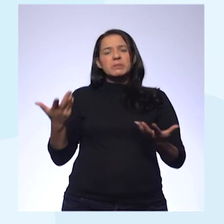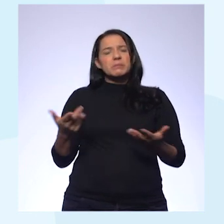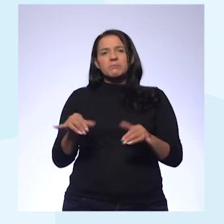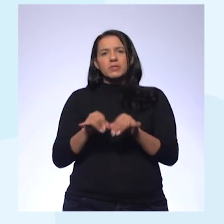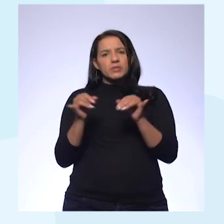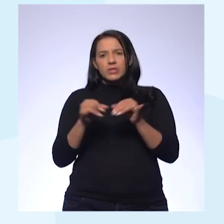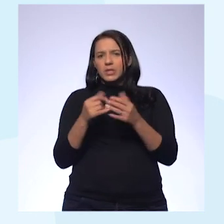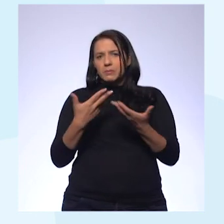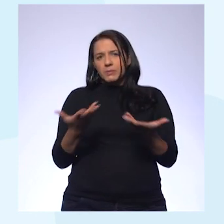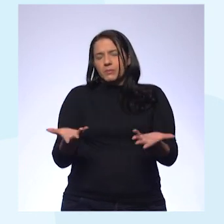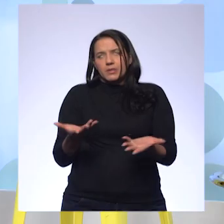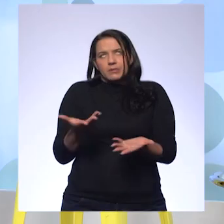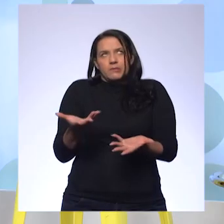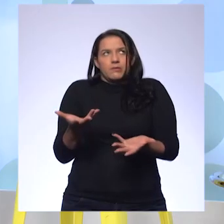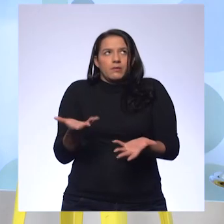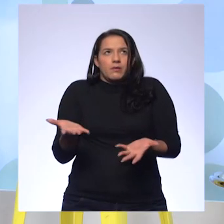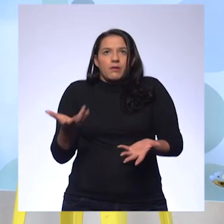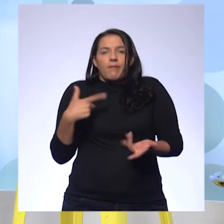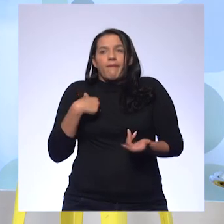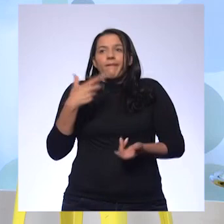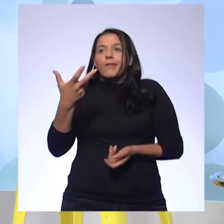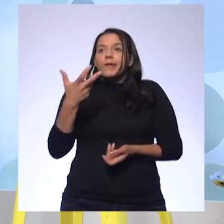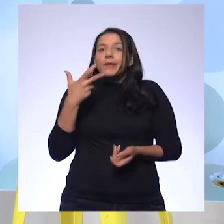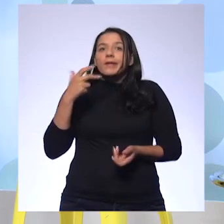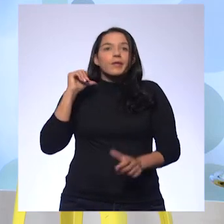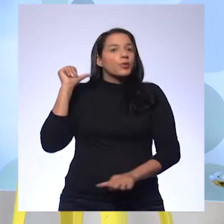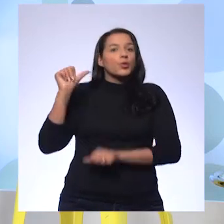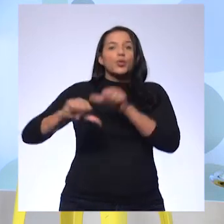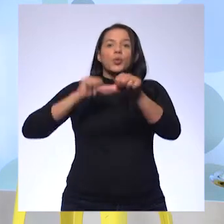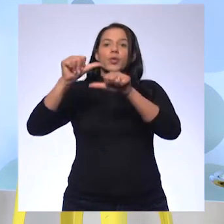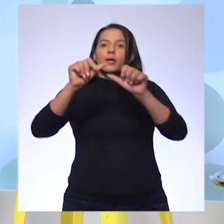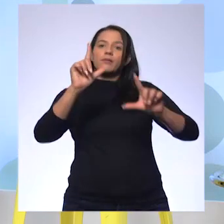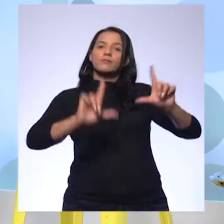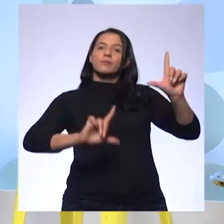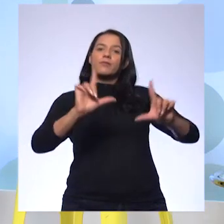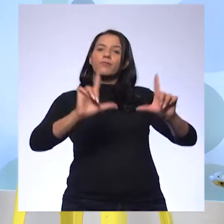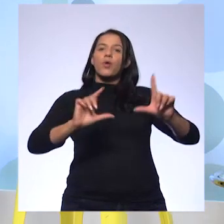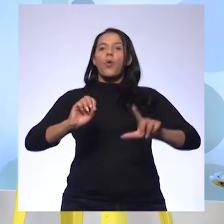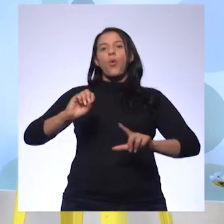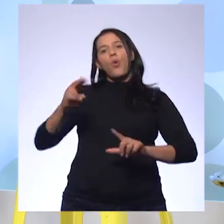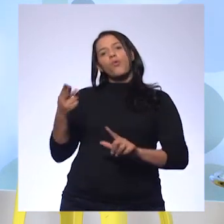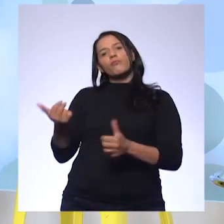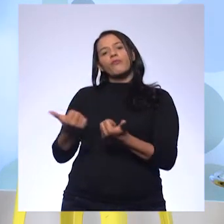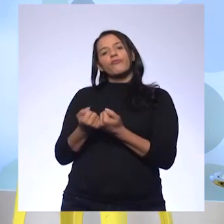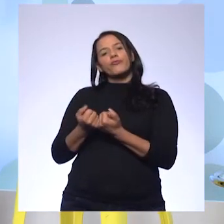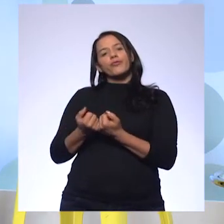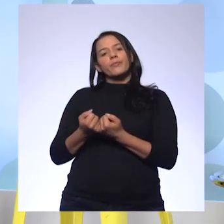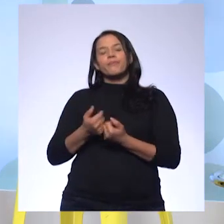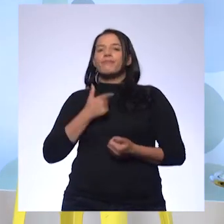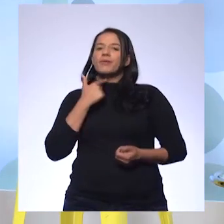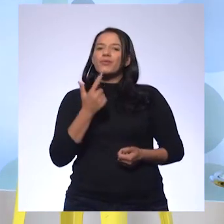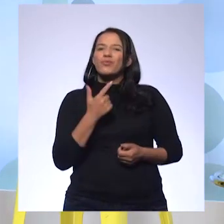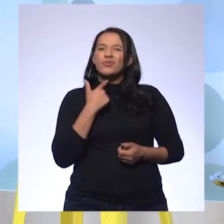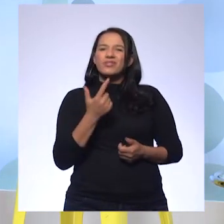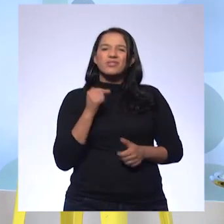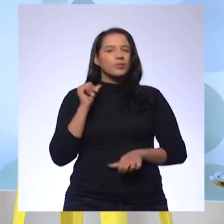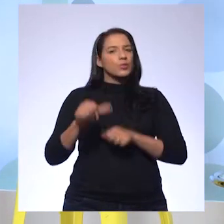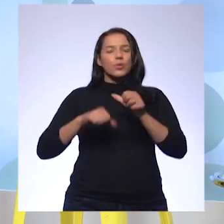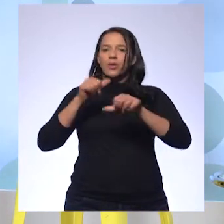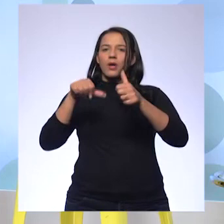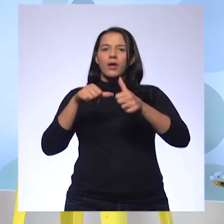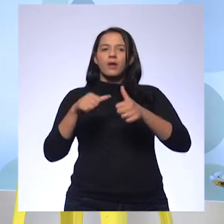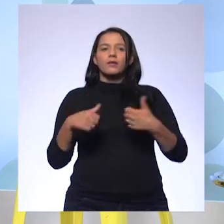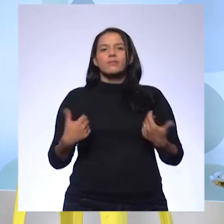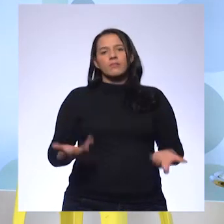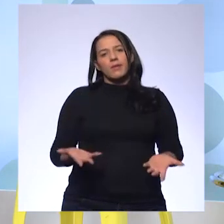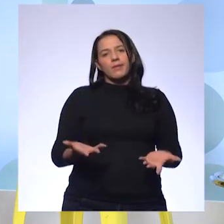por exemplo, eu queria trocar de televisão ou trocar meu videogame e não consegui fazer isso